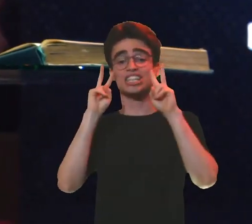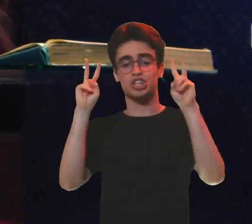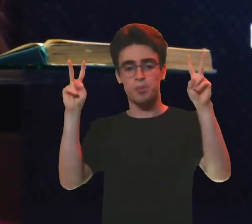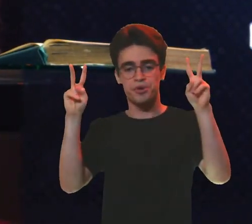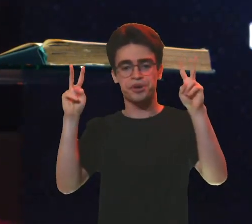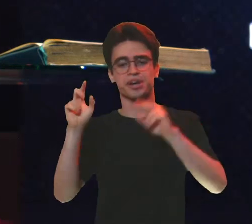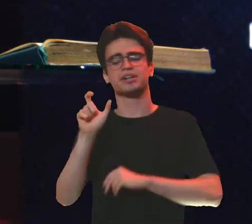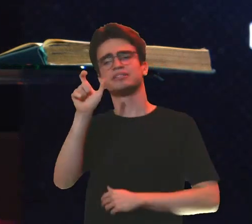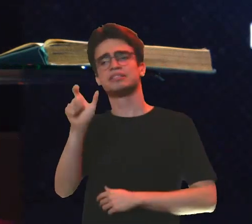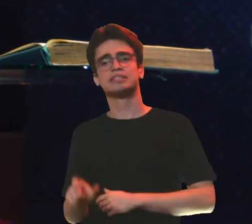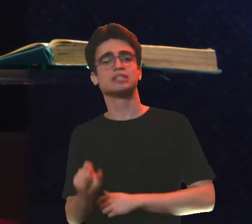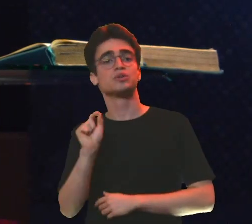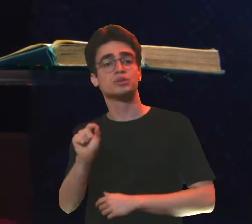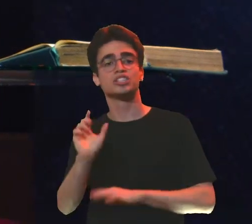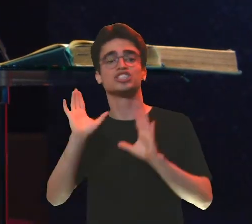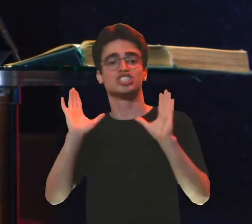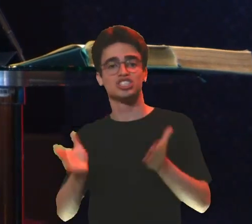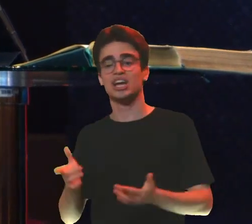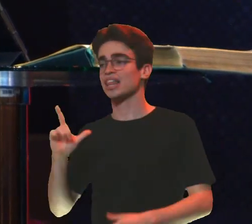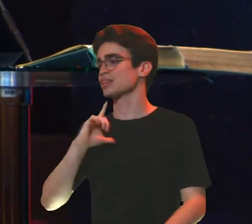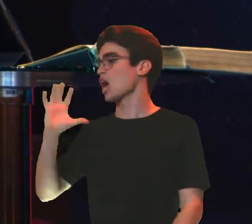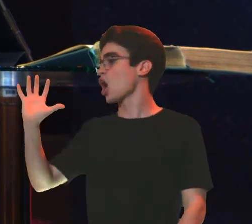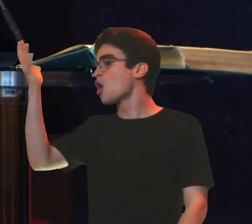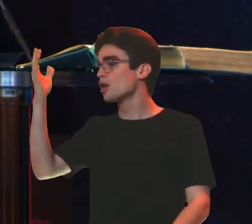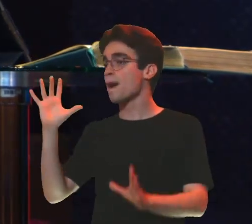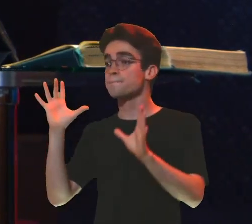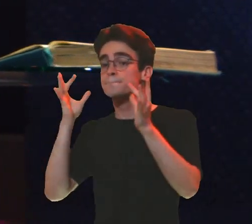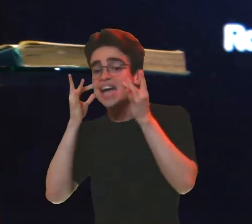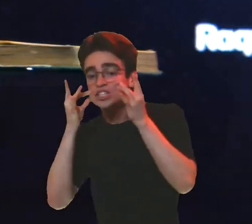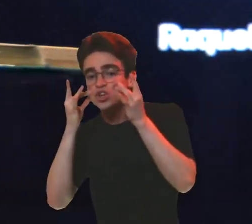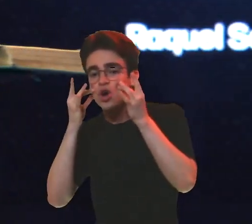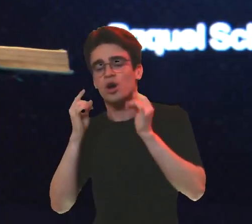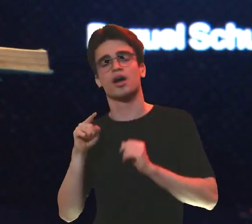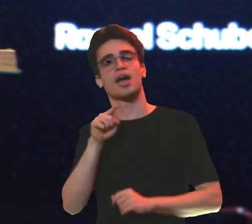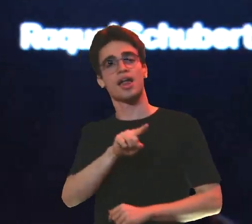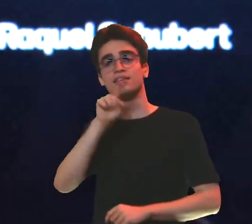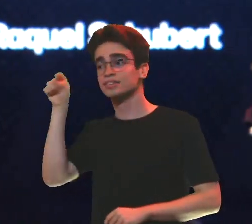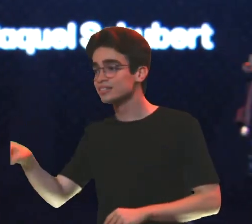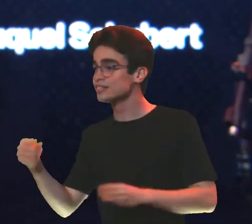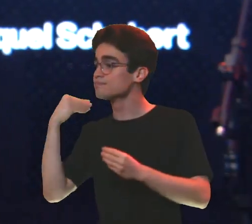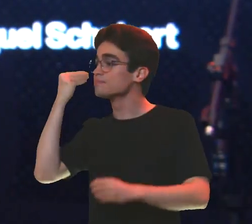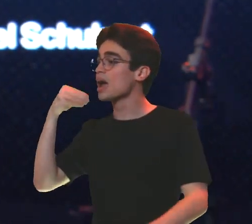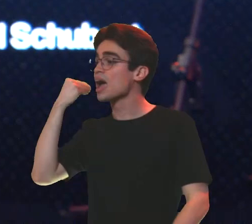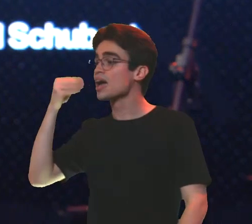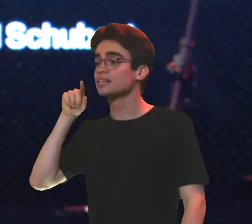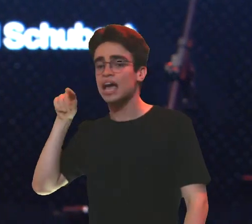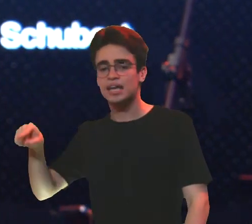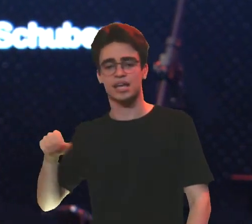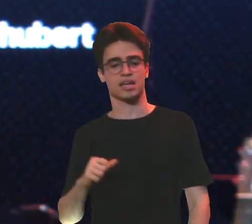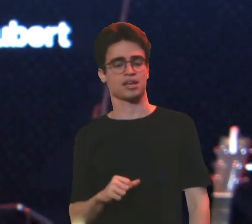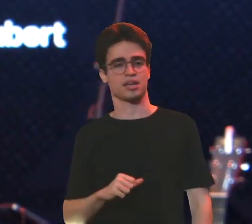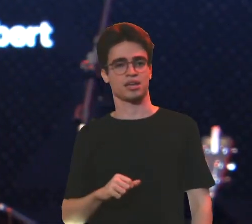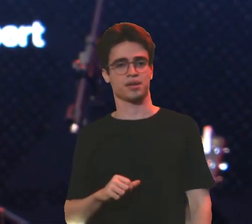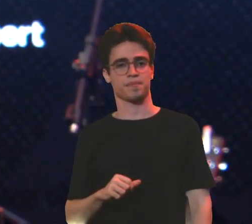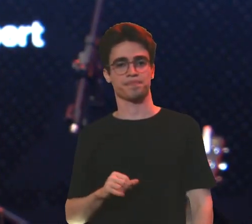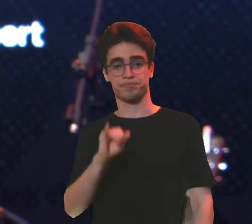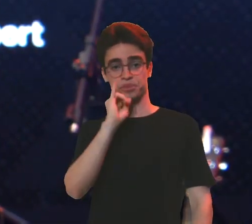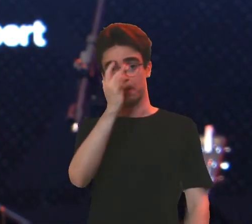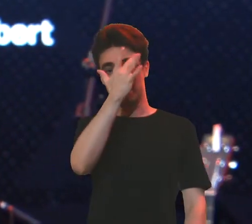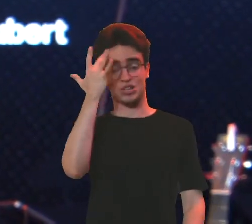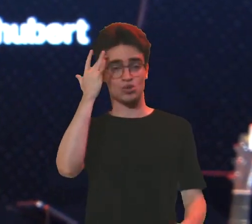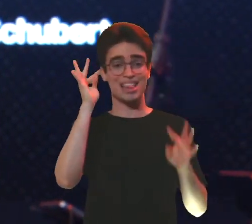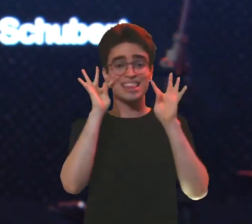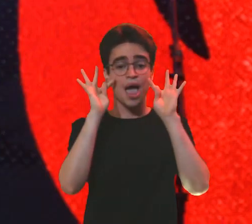aquela que presenciou algo, ela é aquela que viu, que estava lá, viveu aquilo. A palavra de uma testemunha